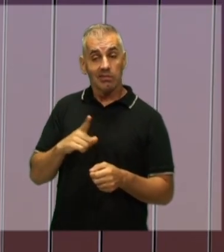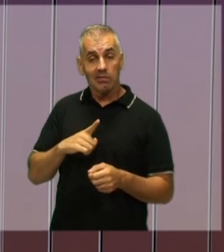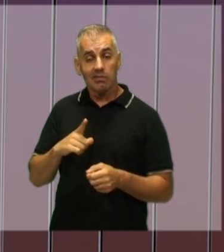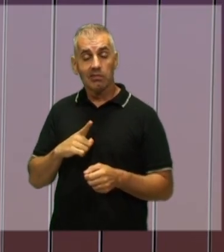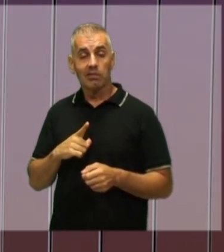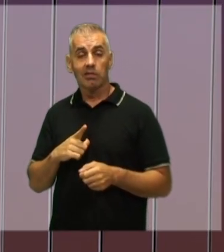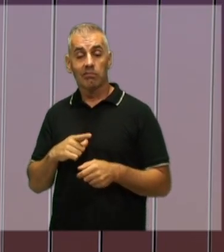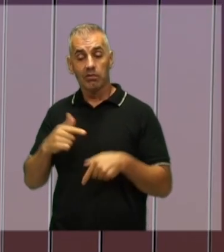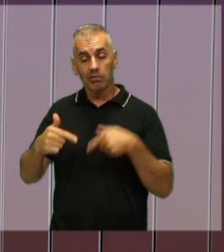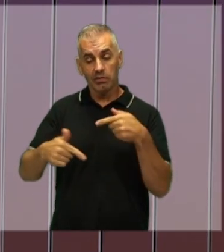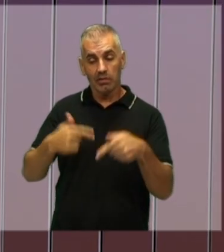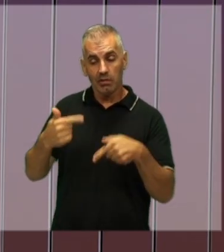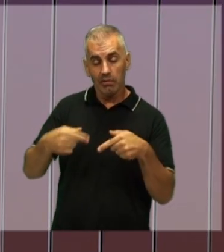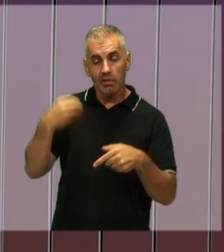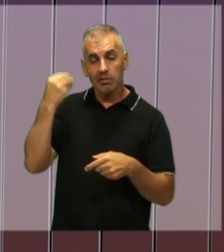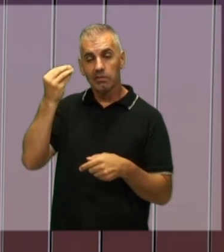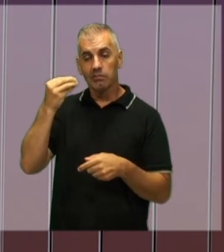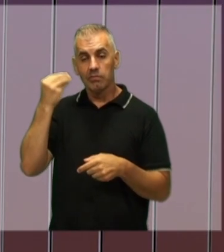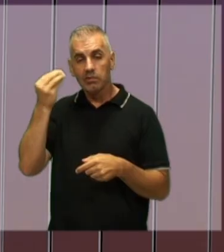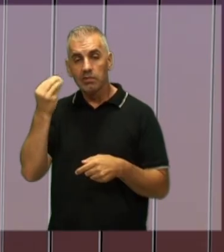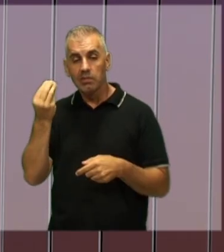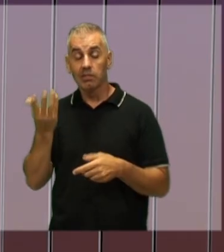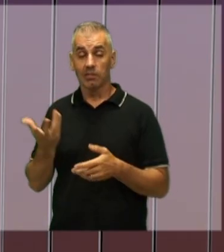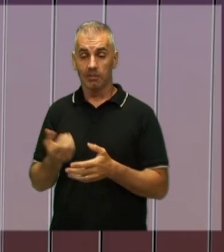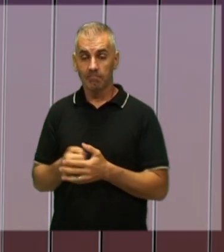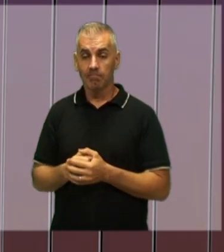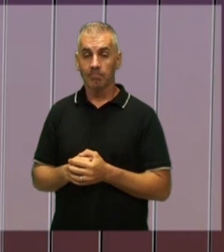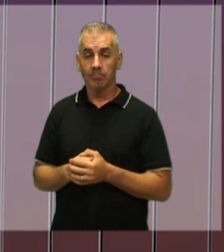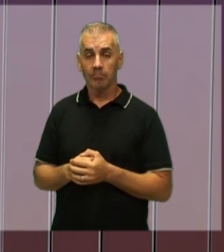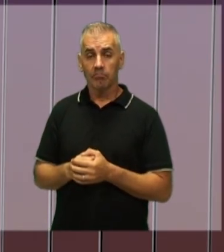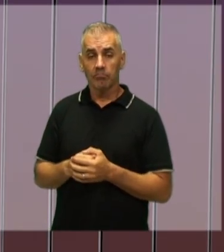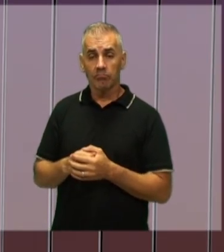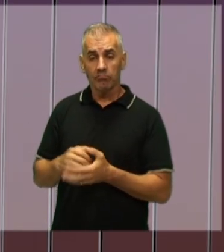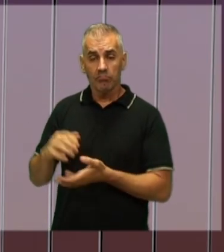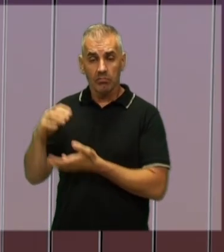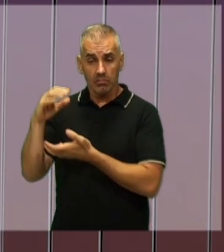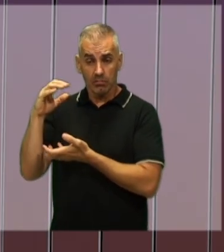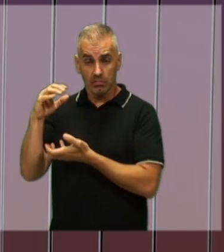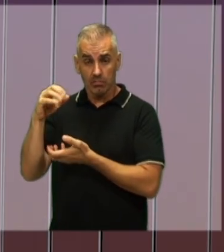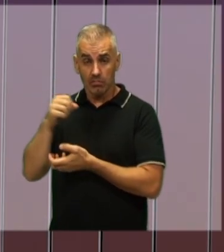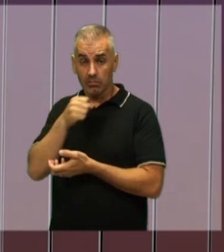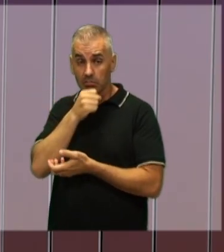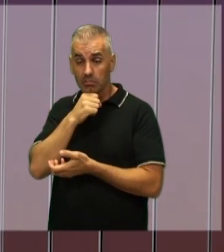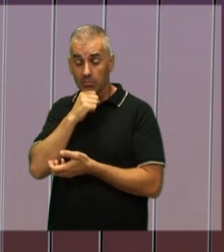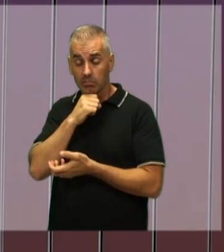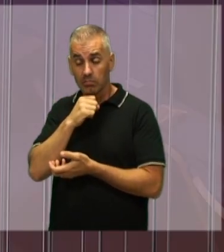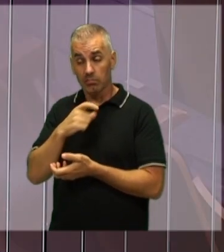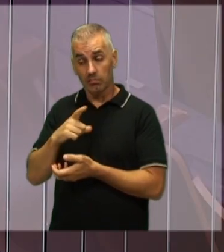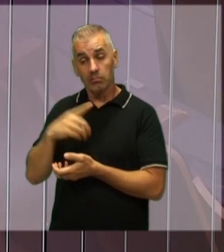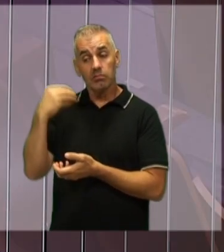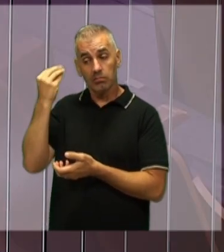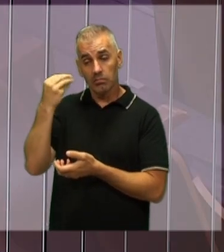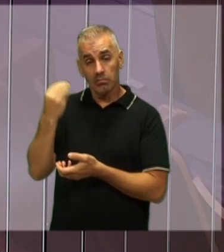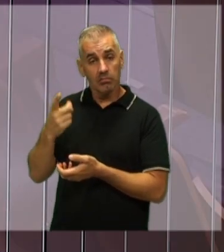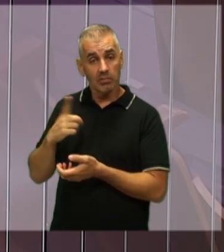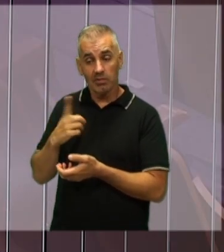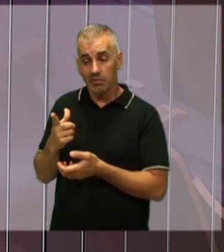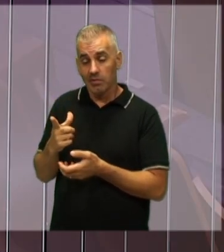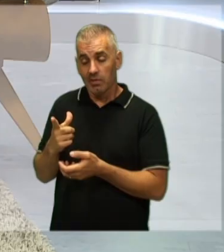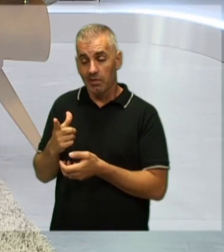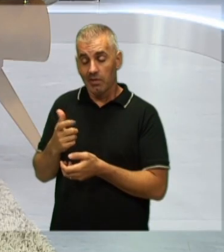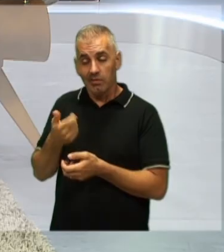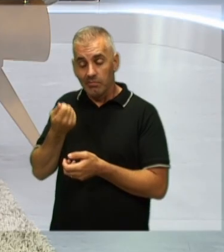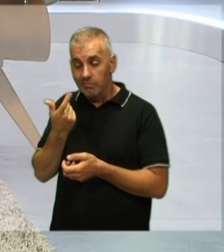temos, pela experiência que temos. Então, o idoso ele até tem a experiência, mas não tem a disposição, né, e às vezes não tem a